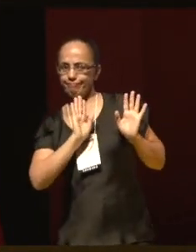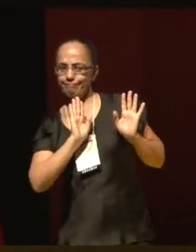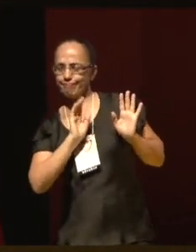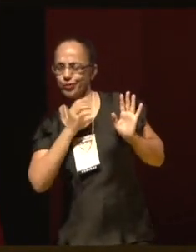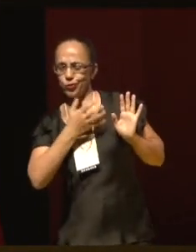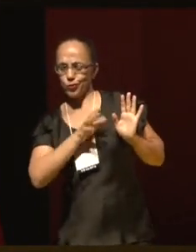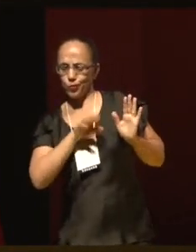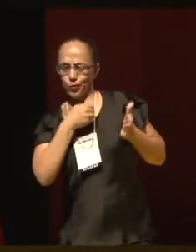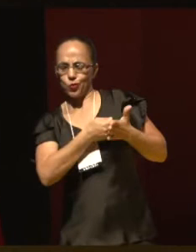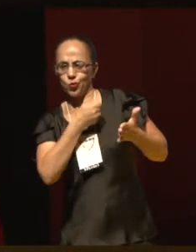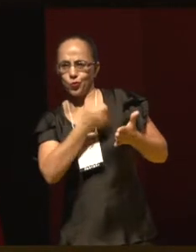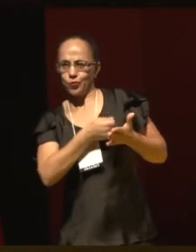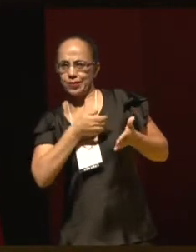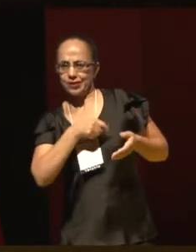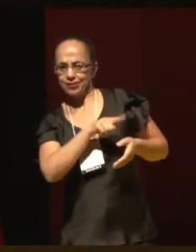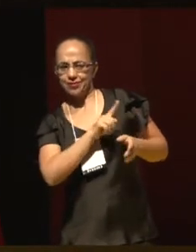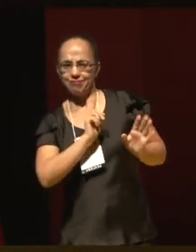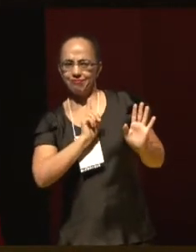por essas